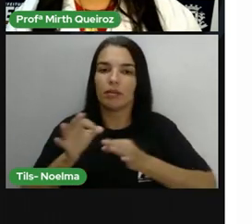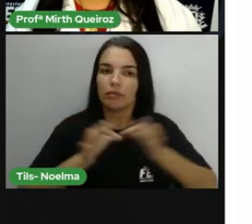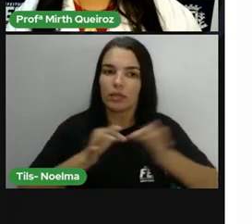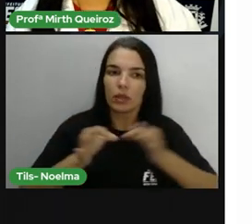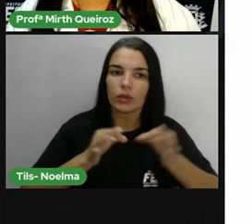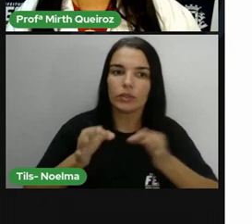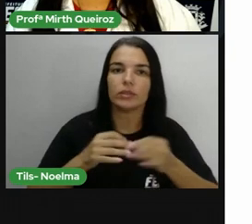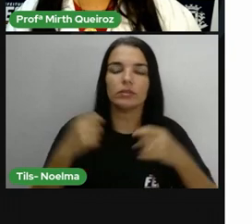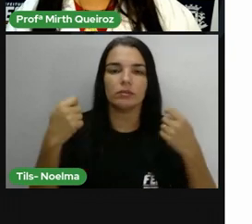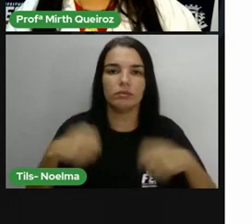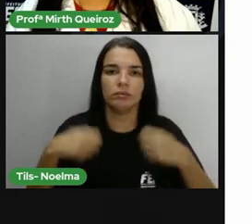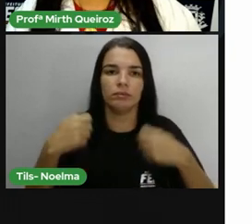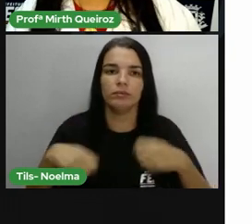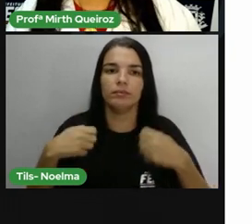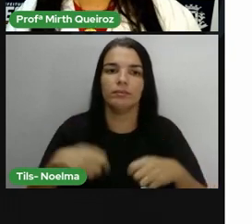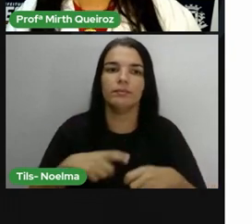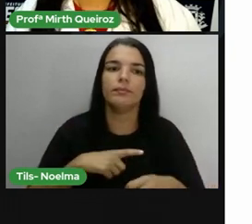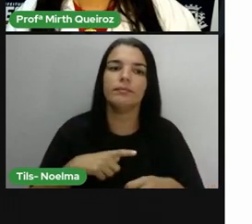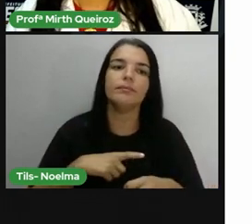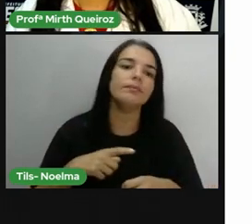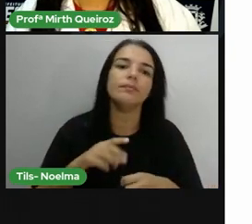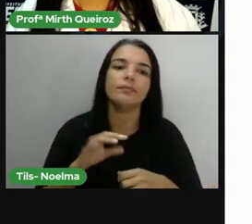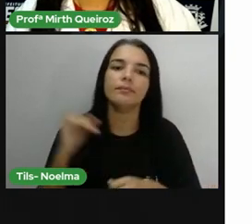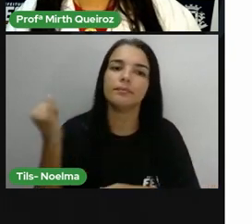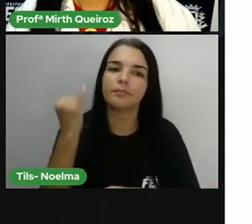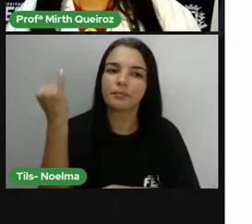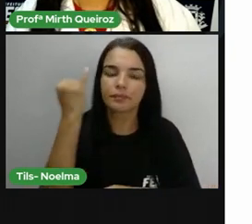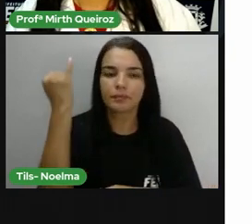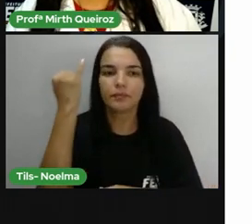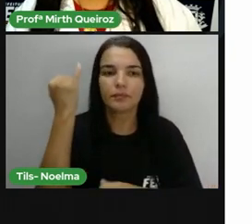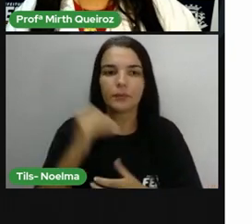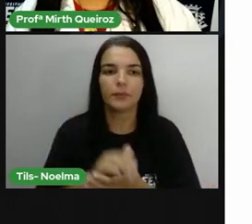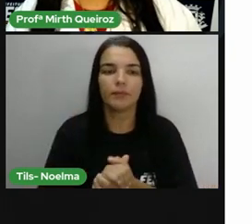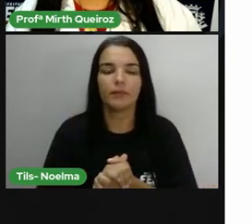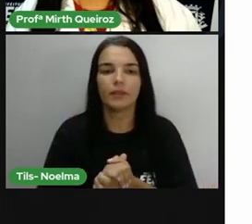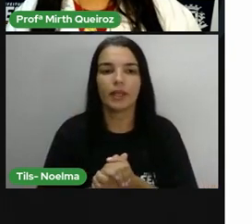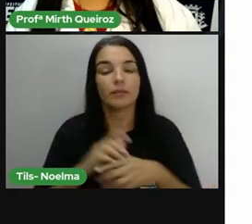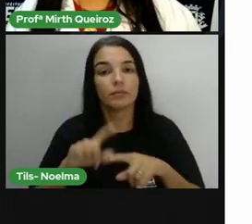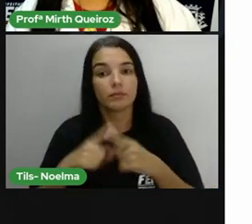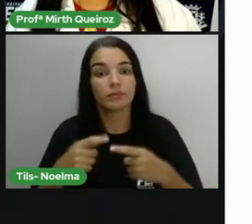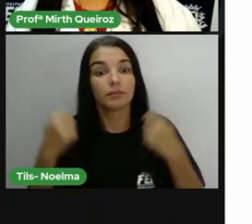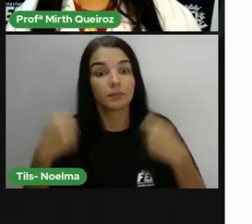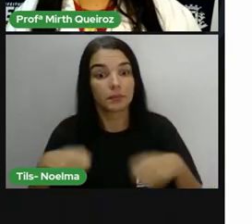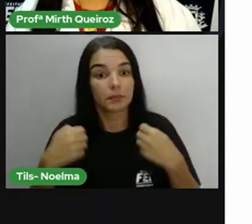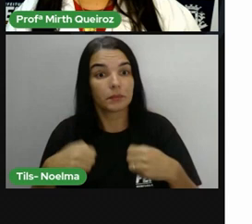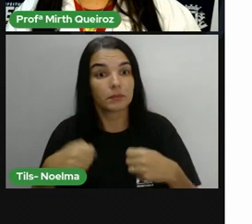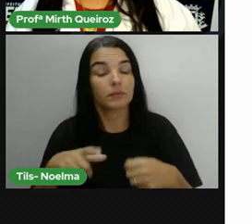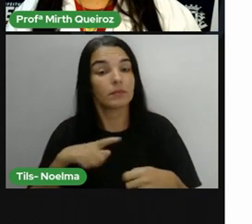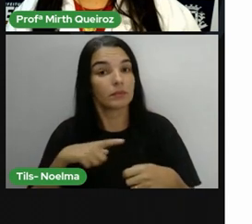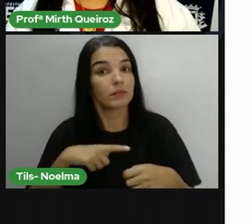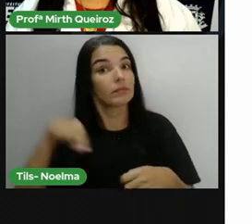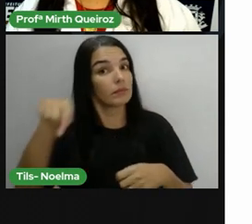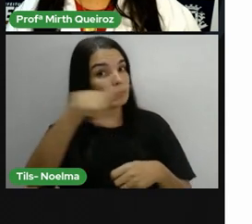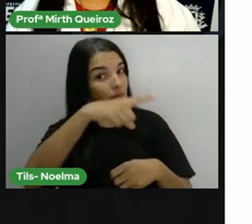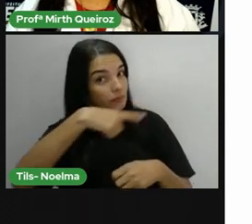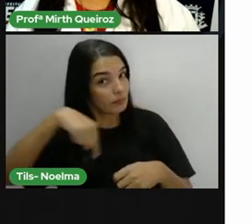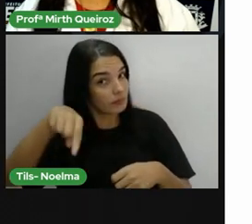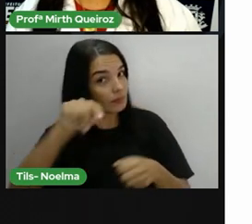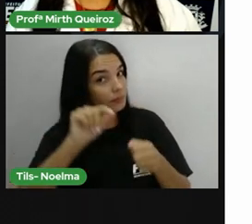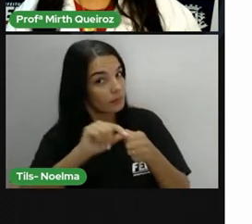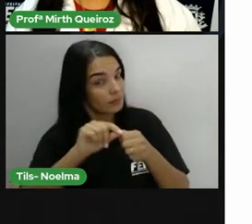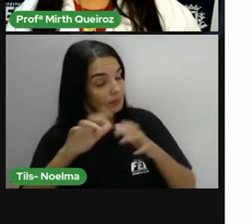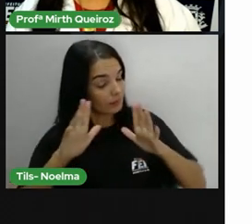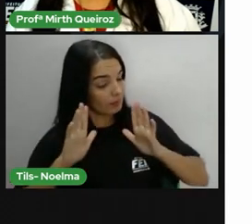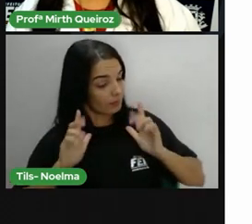revitalização. É necessário, é muito, muito importante, extremamente importante. Mas é preciso também que nós façamos a nossa parte,